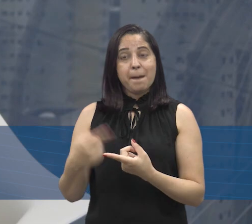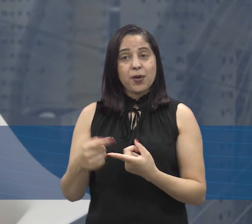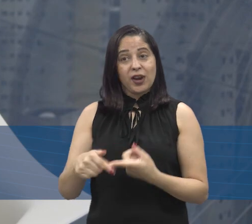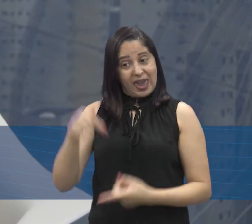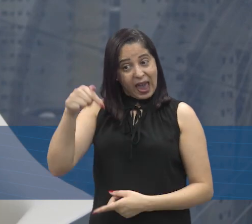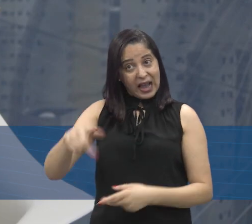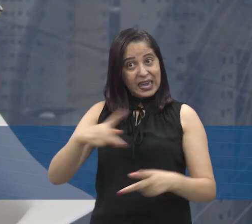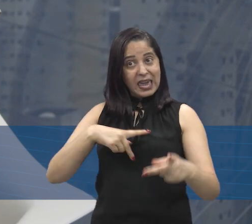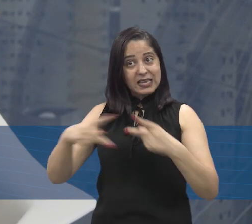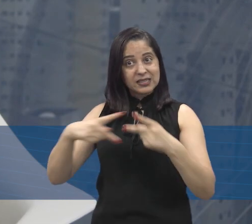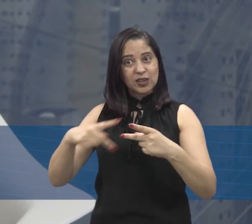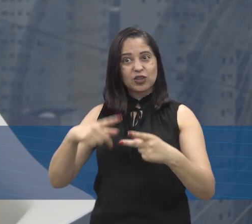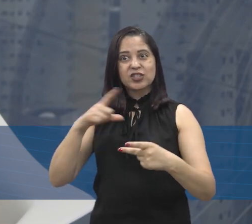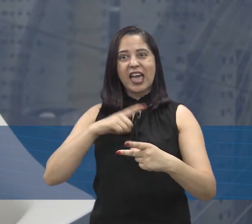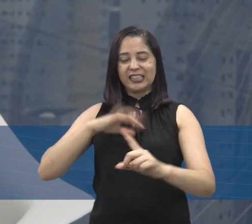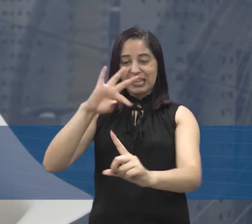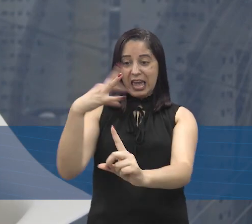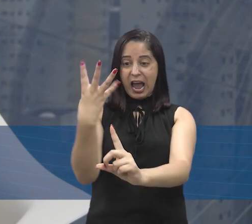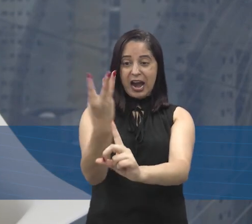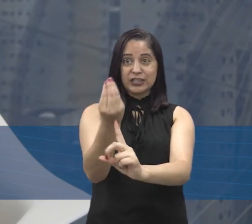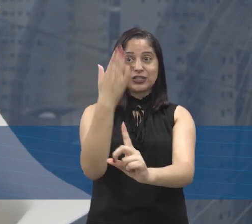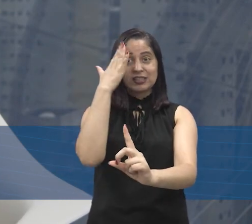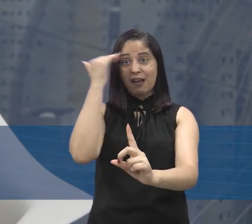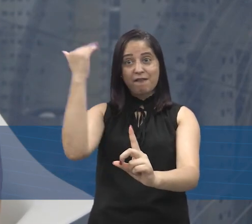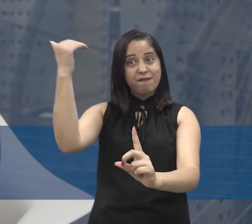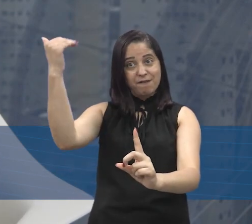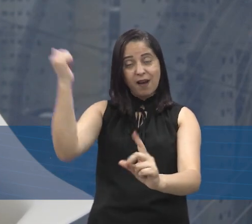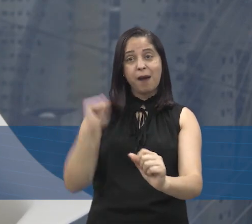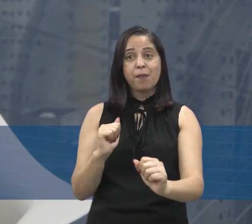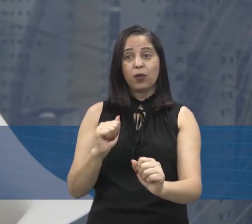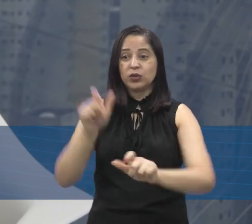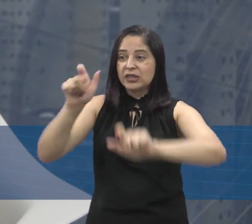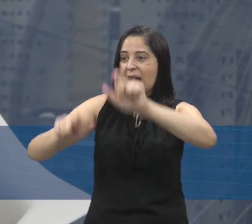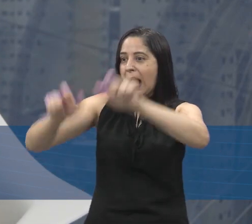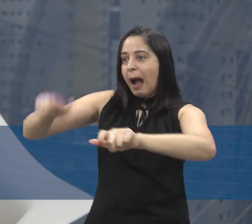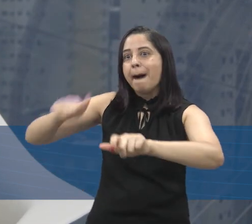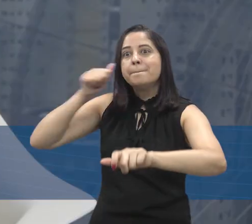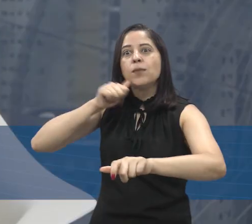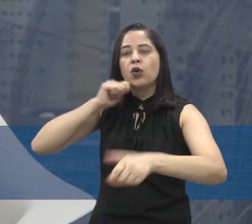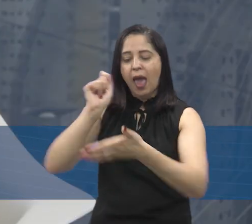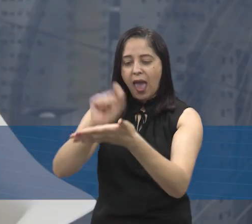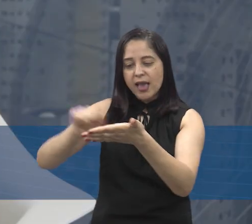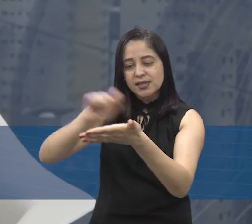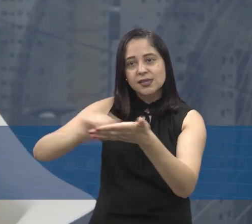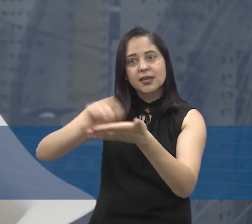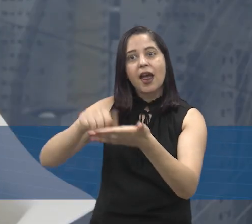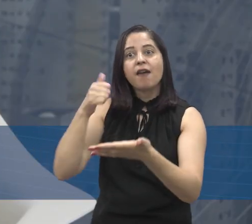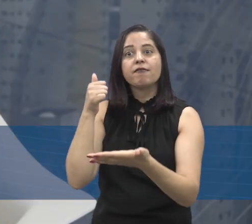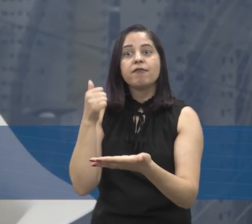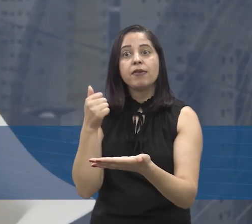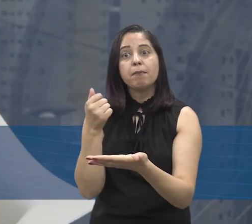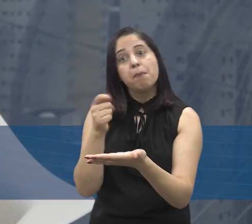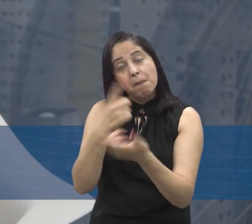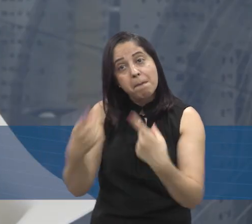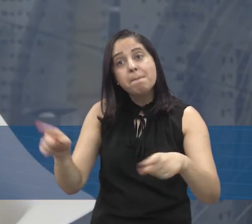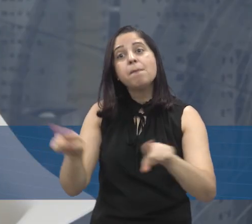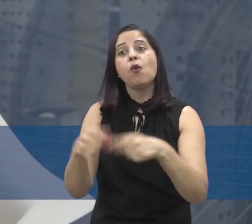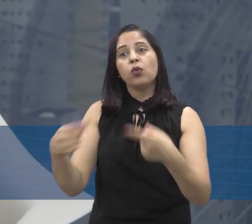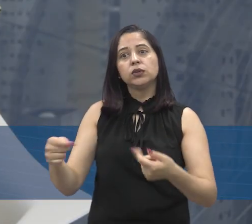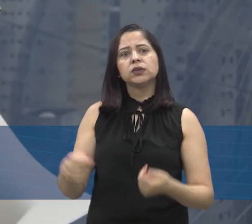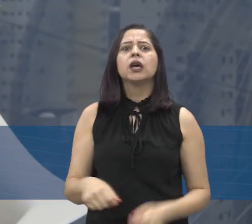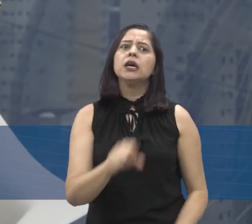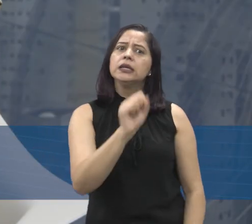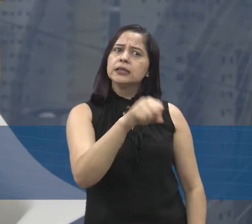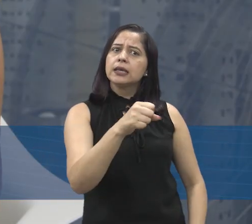de músicos, de músicas autorais, de diferentes estilos, de mulheres compondo. Então, é importante esses eventos. As pessoas precisam